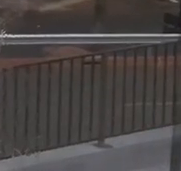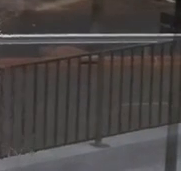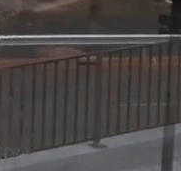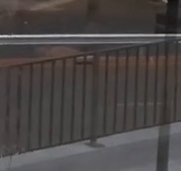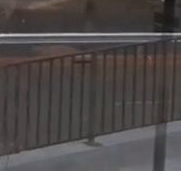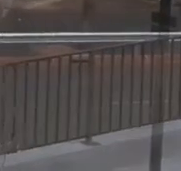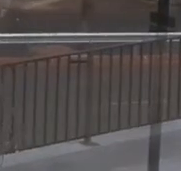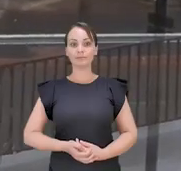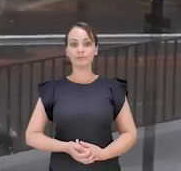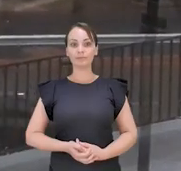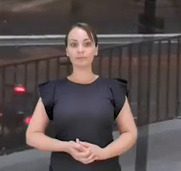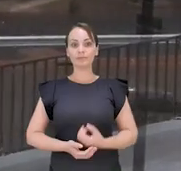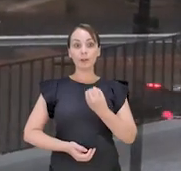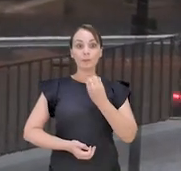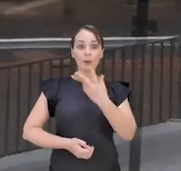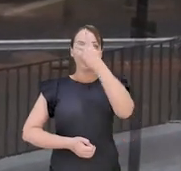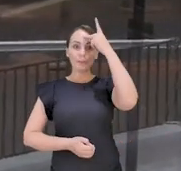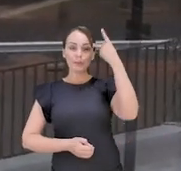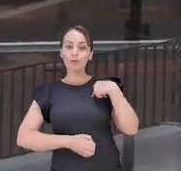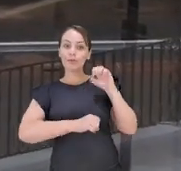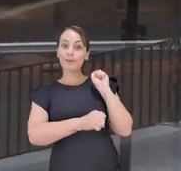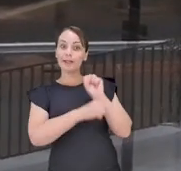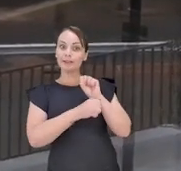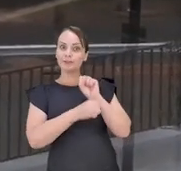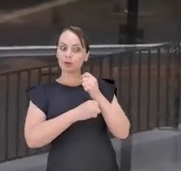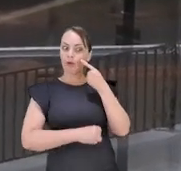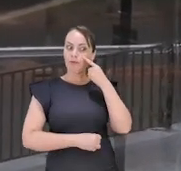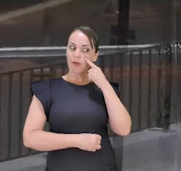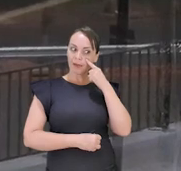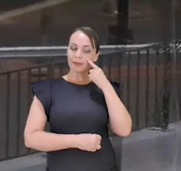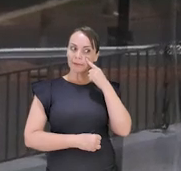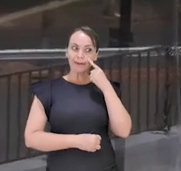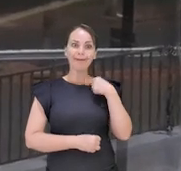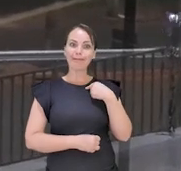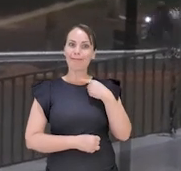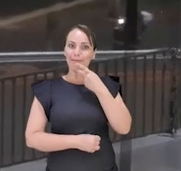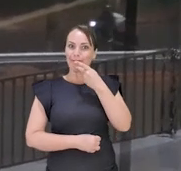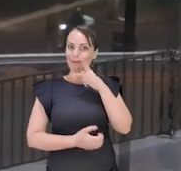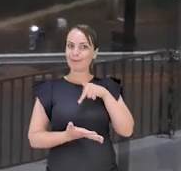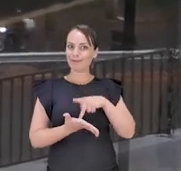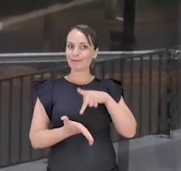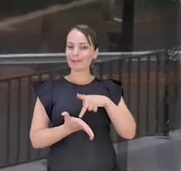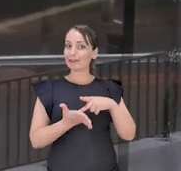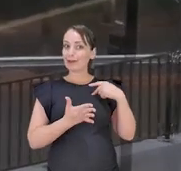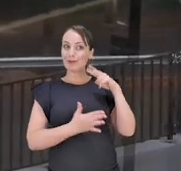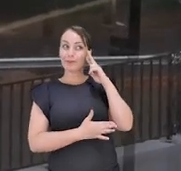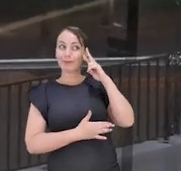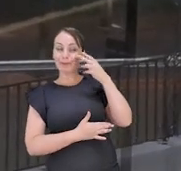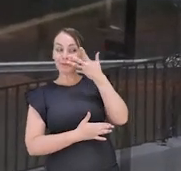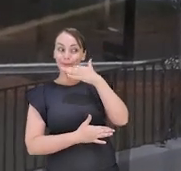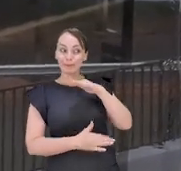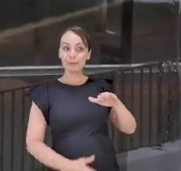Bom, pessoal, eu estava aguardando para ver o resultado de tudo isso e confesso que eu voltei a ser criança. E as crianças, vocês sabem,